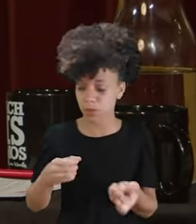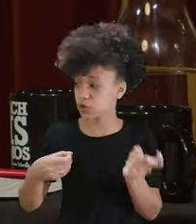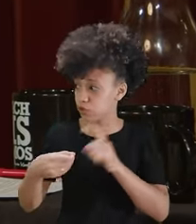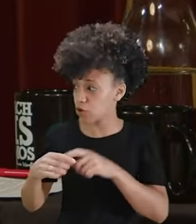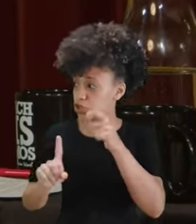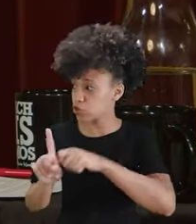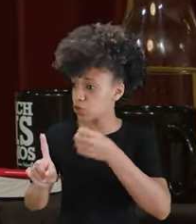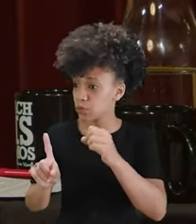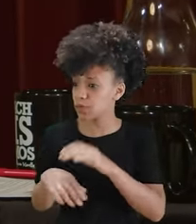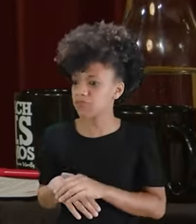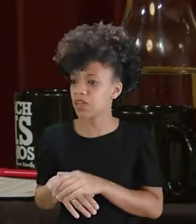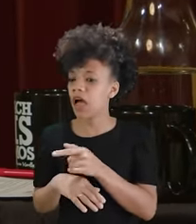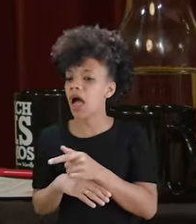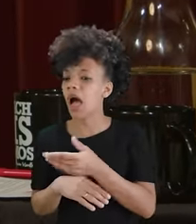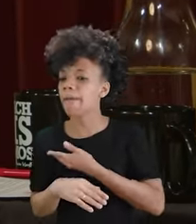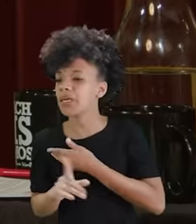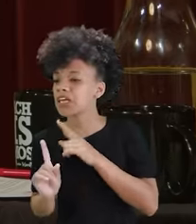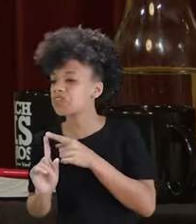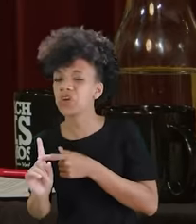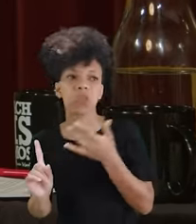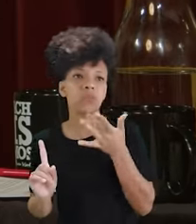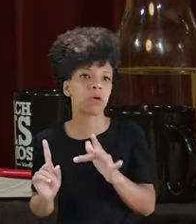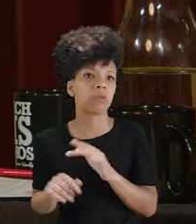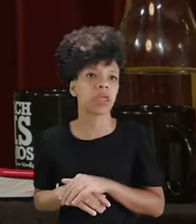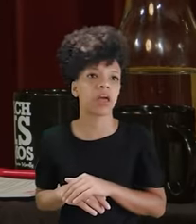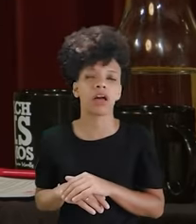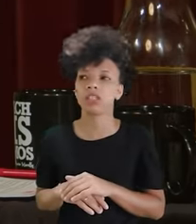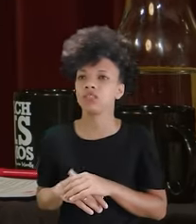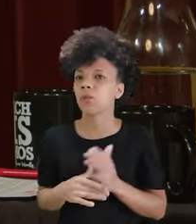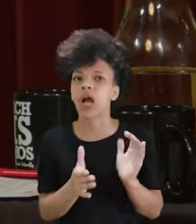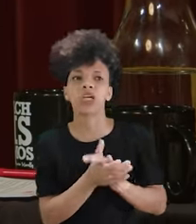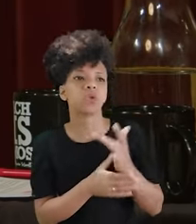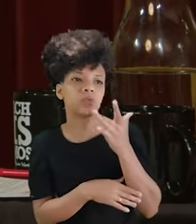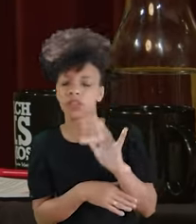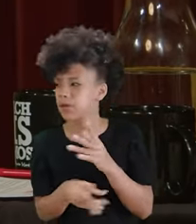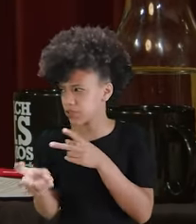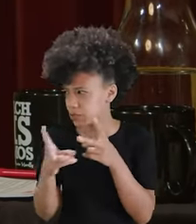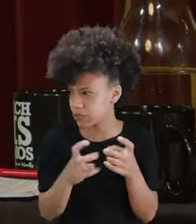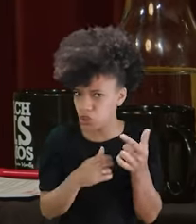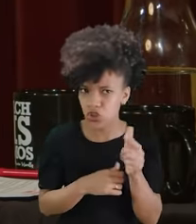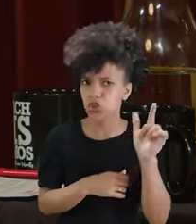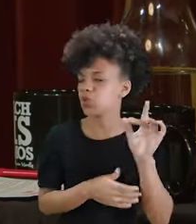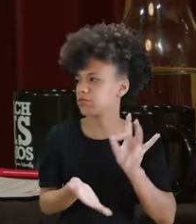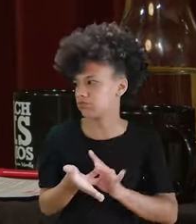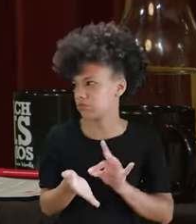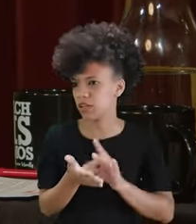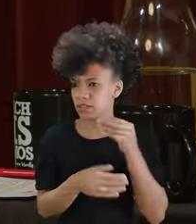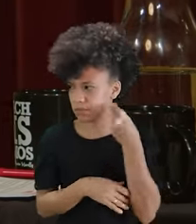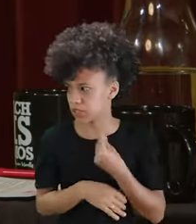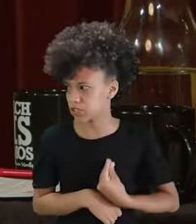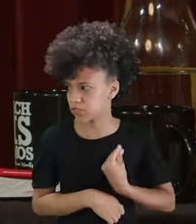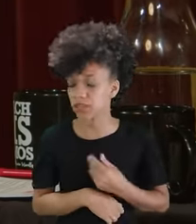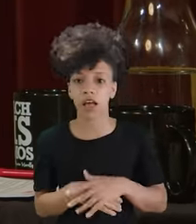pessoas volto depois de oito meses foram na tá com filho não sabia rolando né se você percebe coisas se de outra realidade